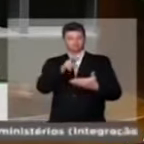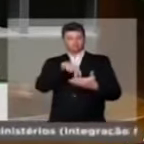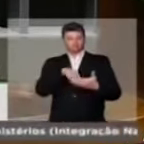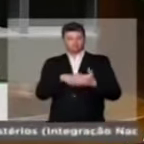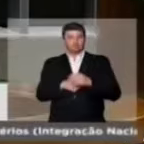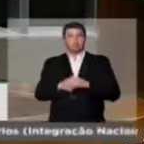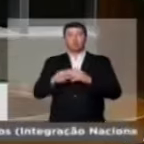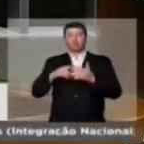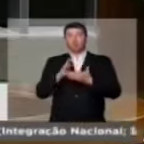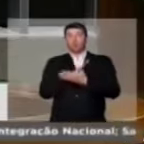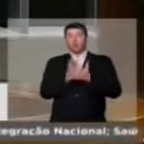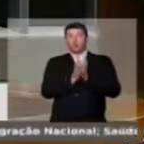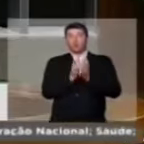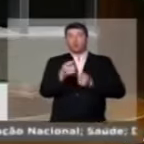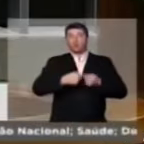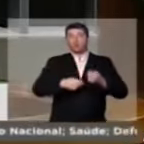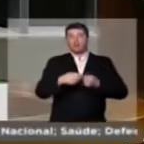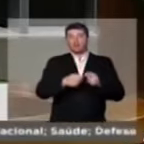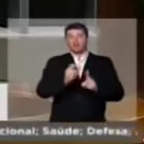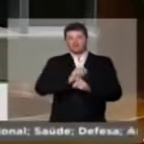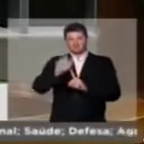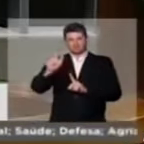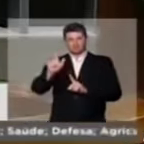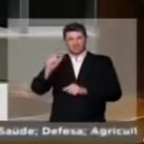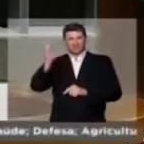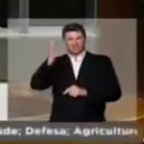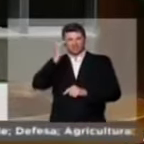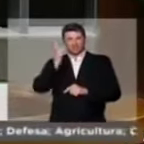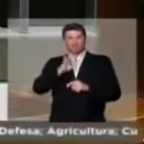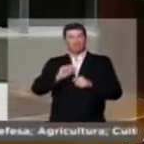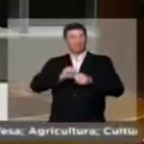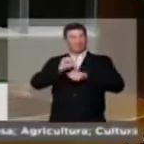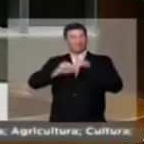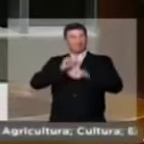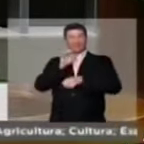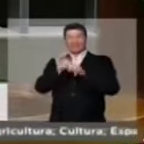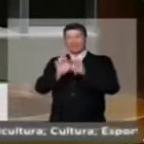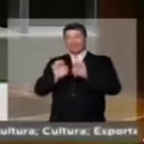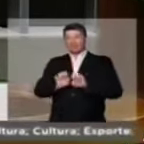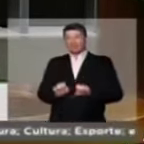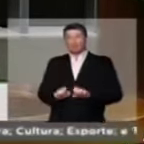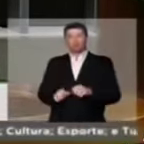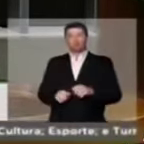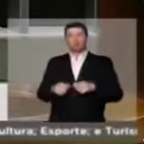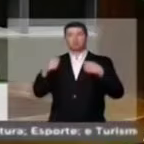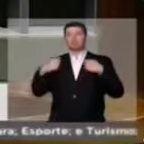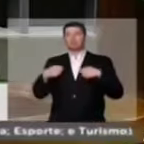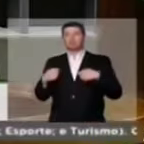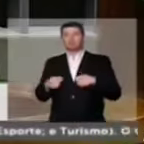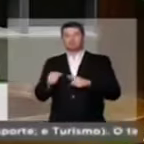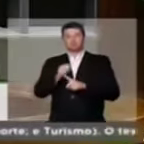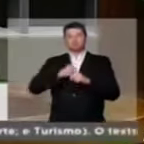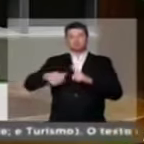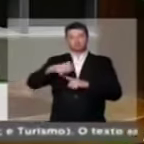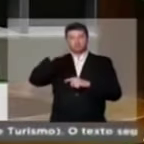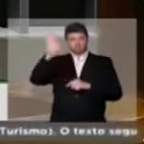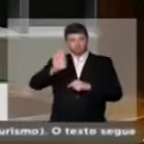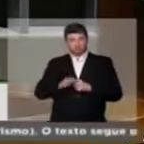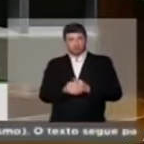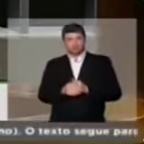há setores do mercado que acham que vão tirar a Dilma e vão fazer as reformas estruturais que precisa para a sociedade